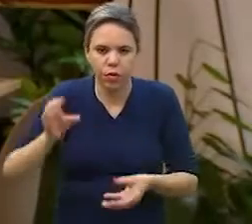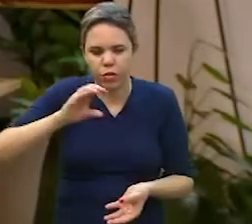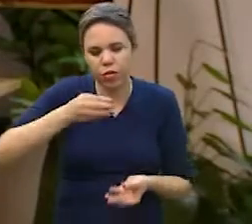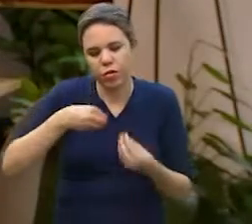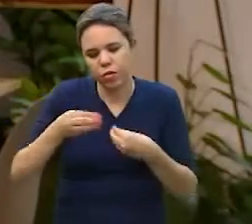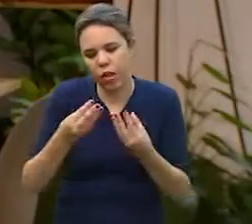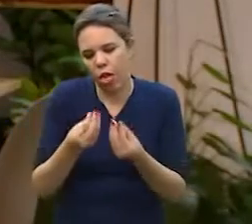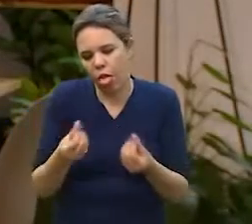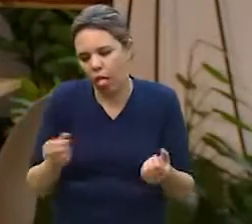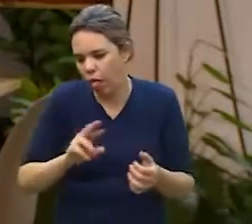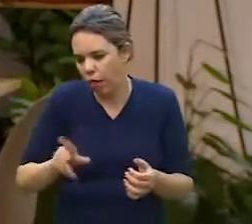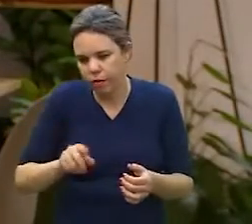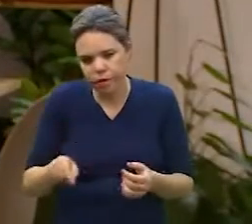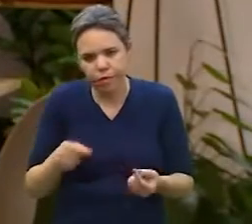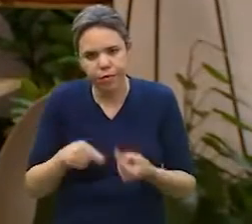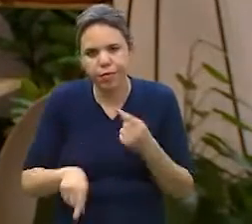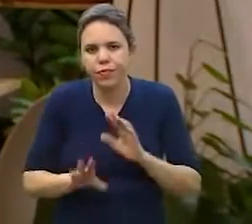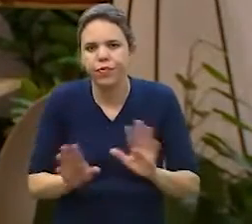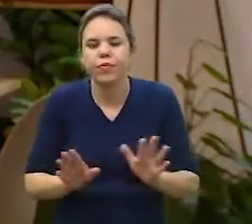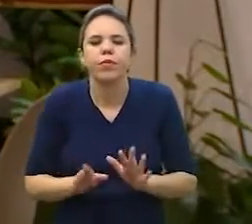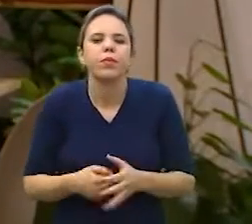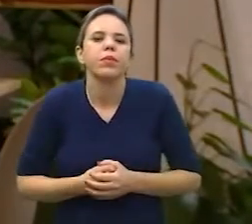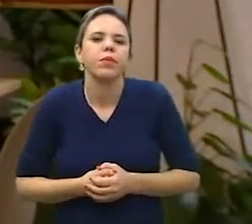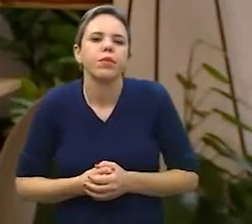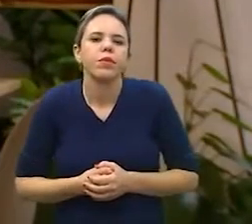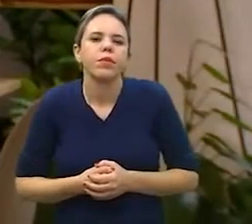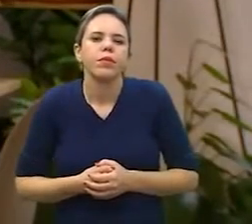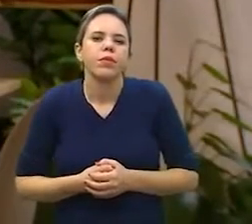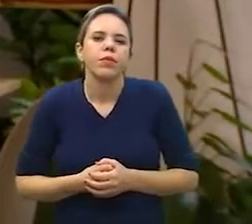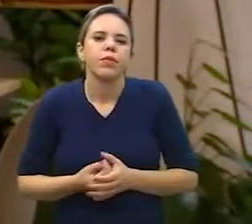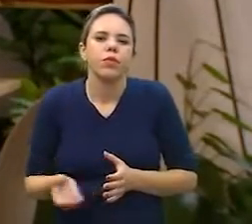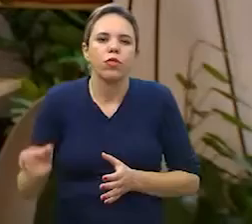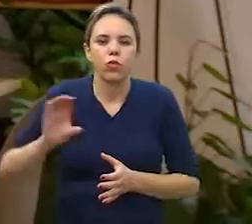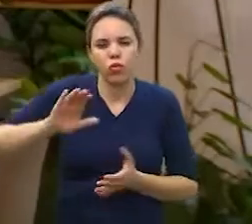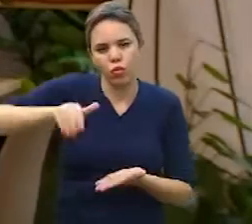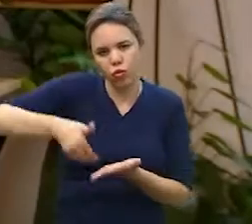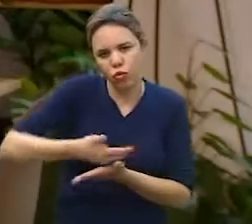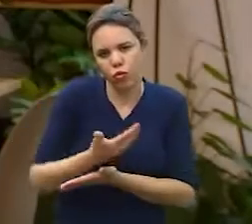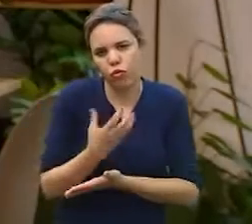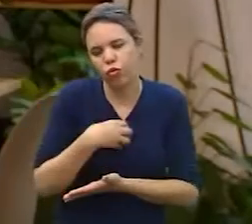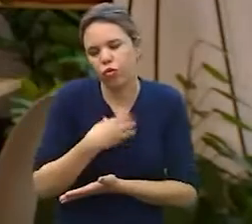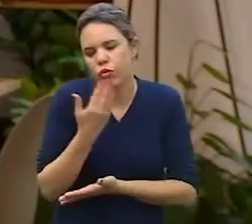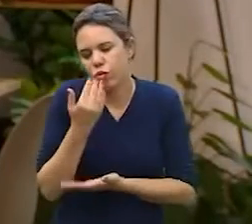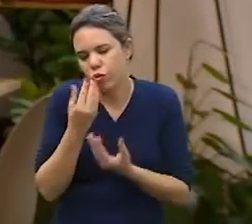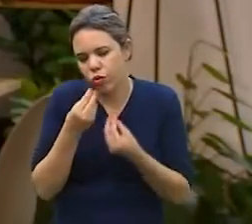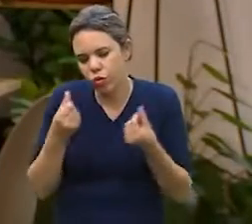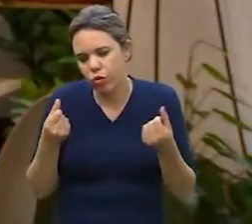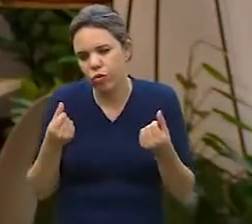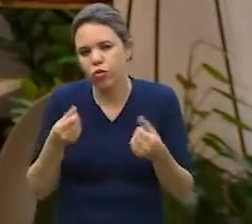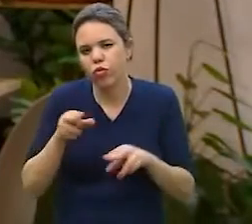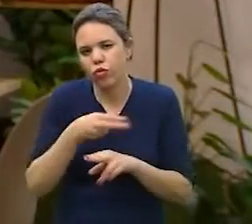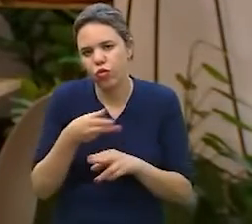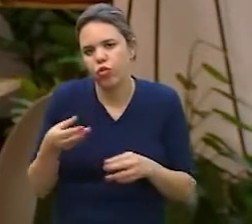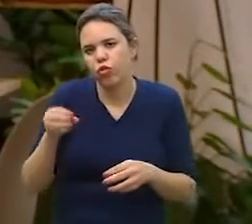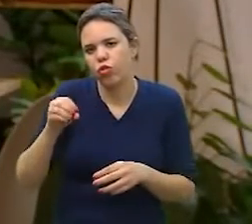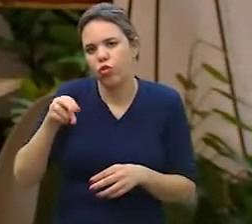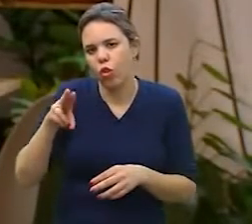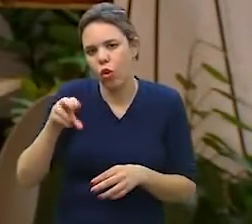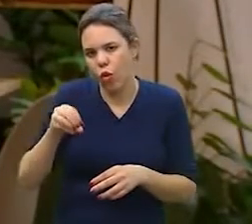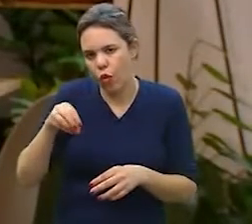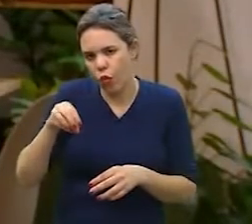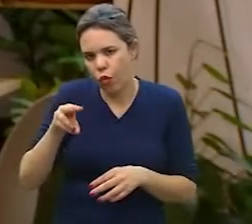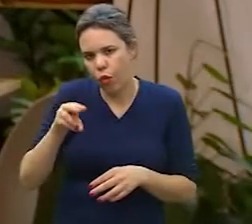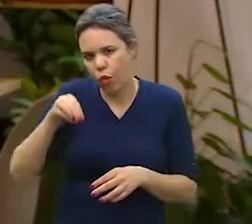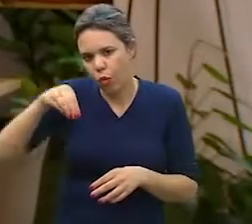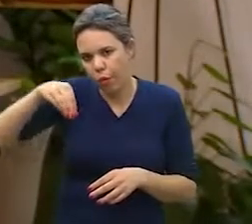começar a amolecer. E não é essa a ideia. A ideia é que quando você come, coloca uma colher, você ainda sinta o crocante do ovo maltine. Então, coloca o ovo